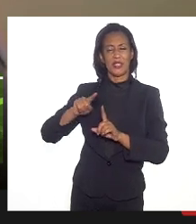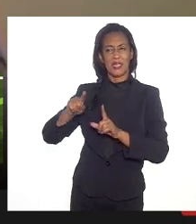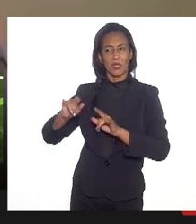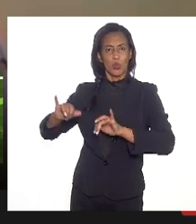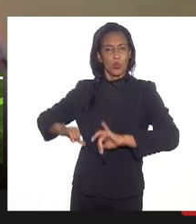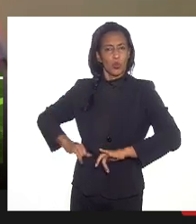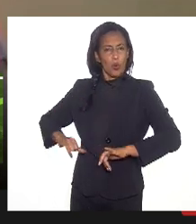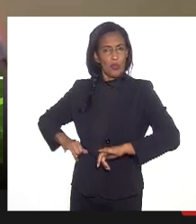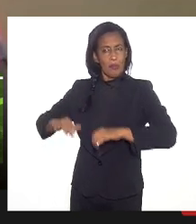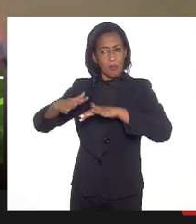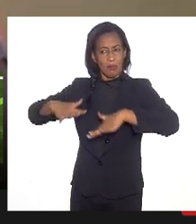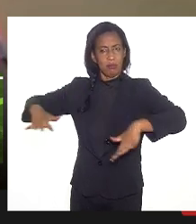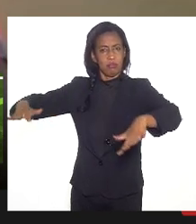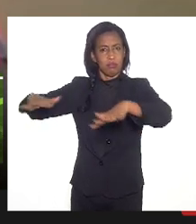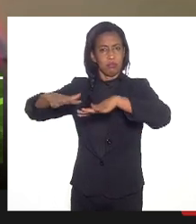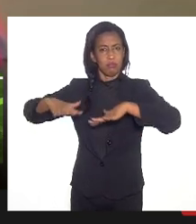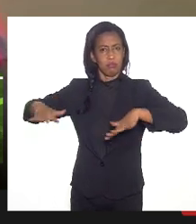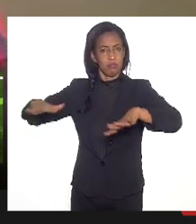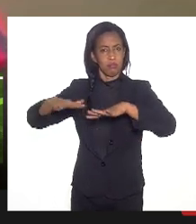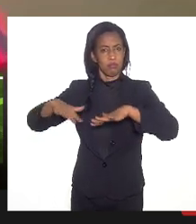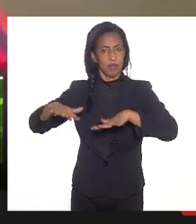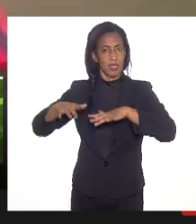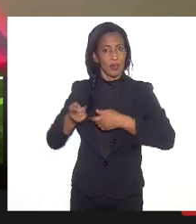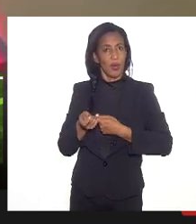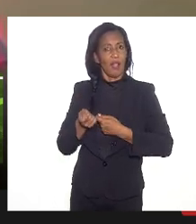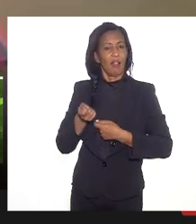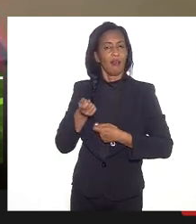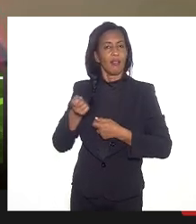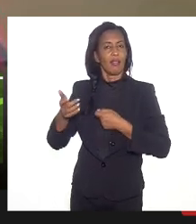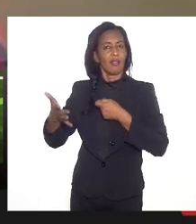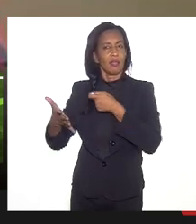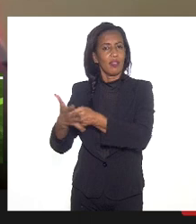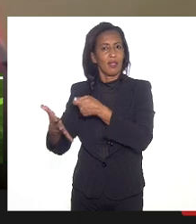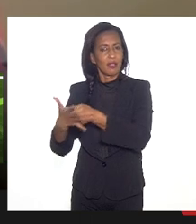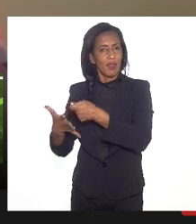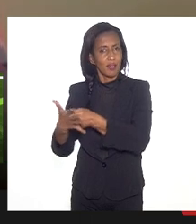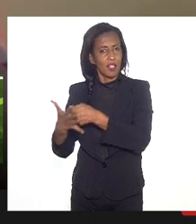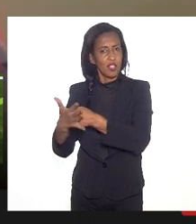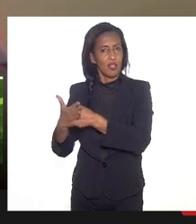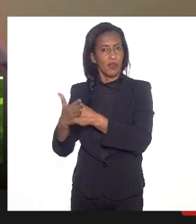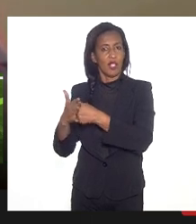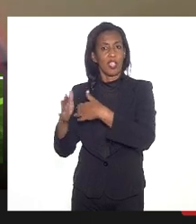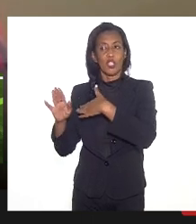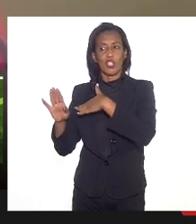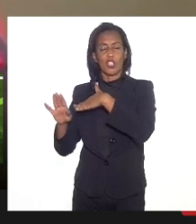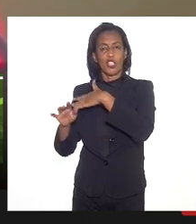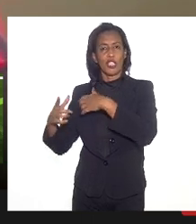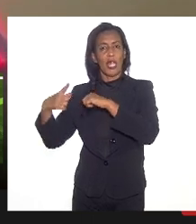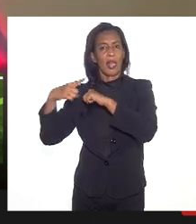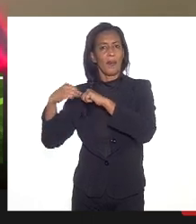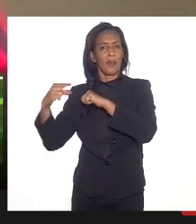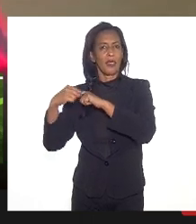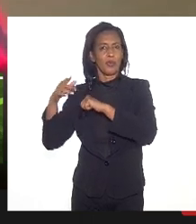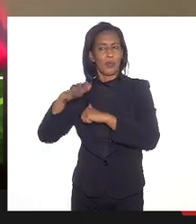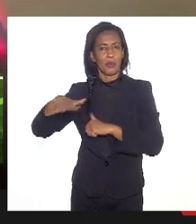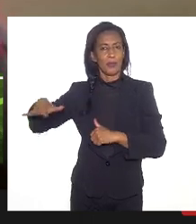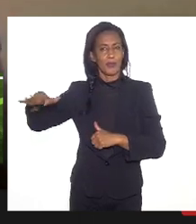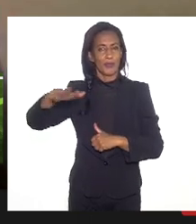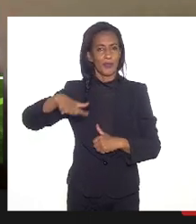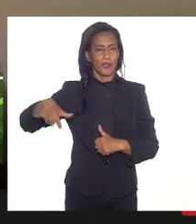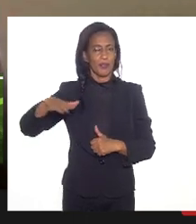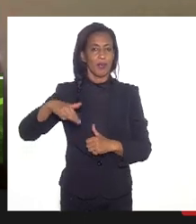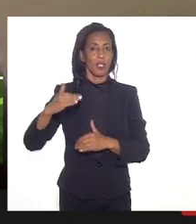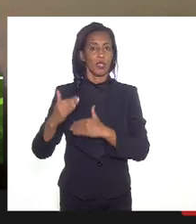territórios são as tentativas de instalações de empreendimentos e